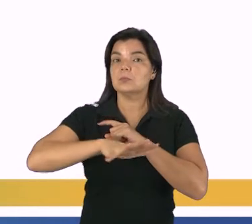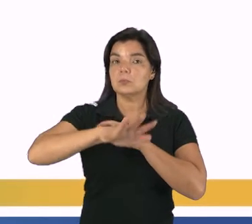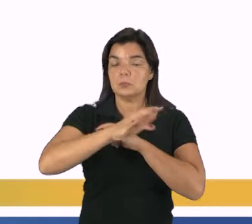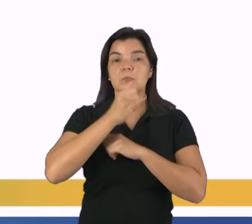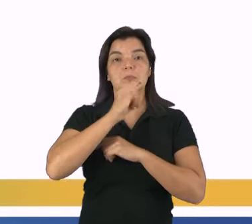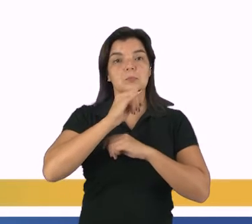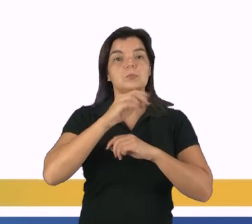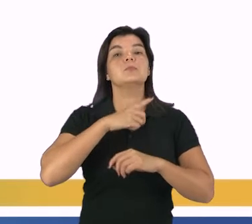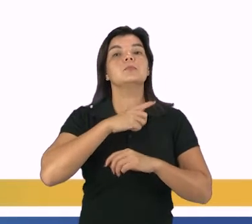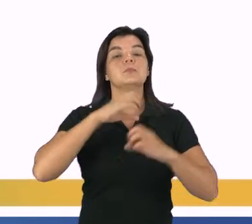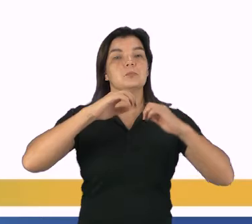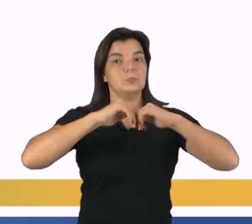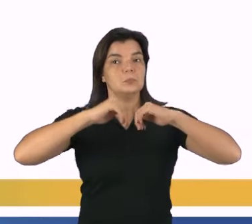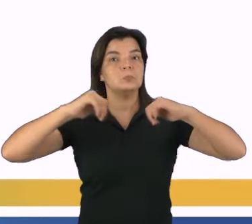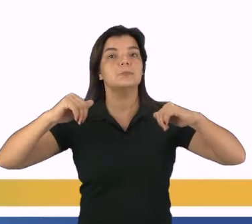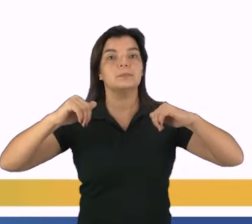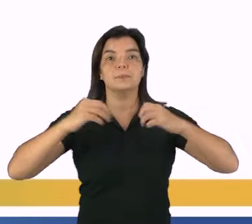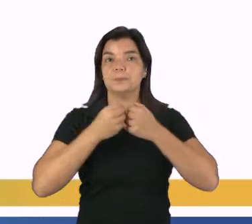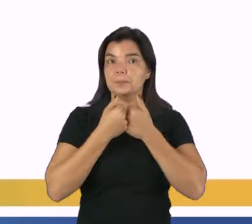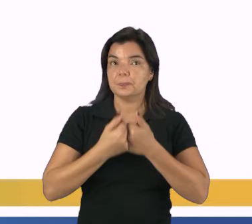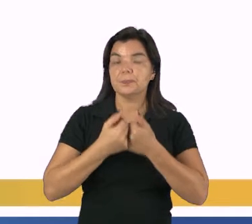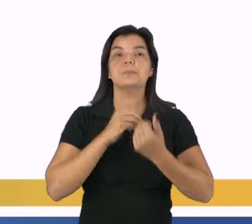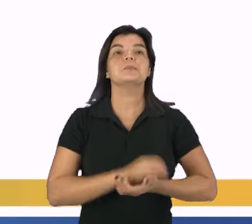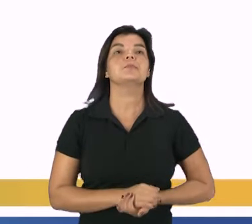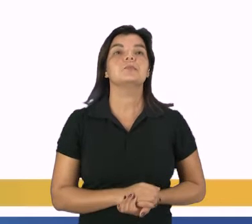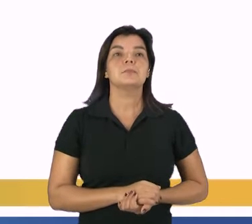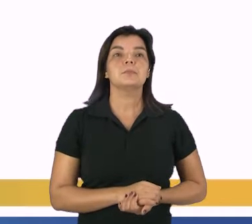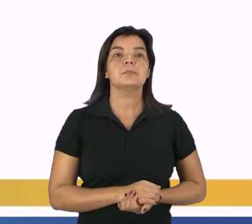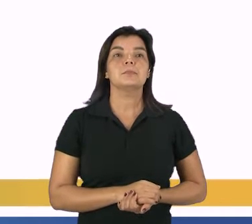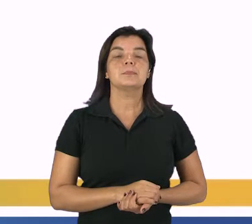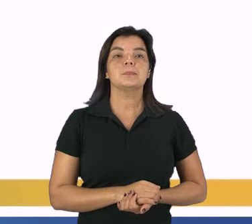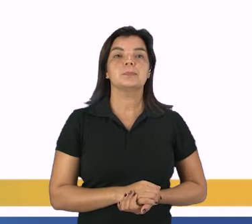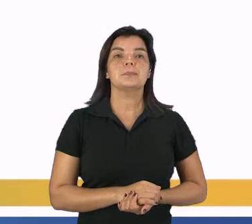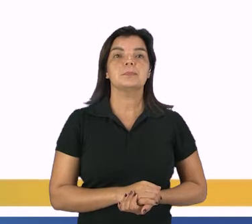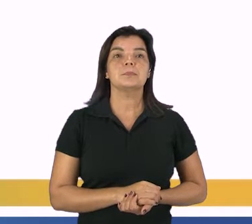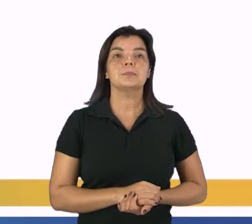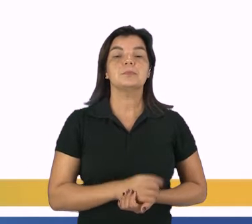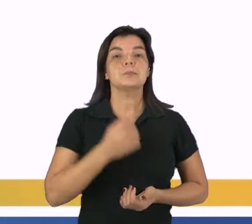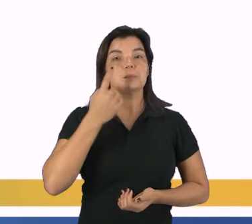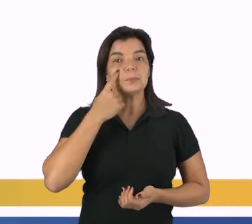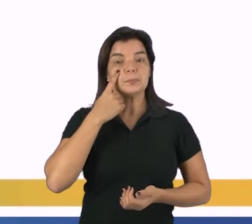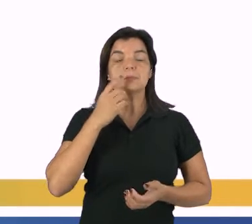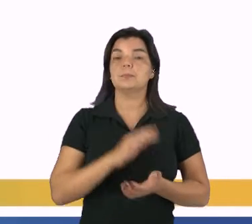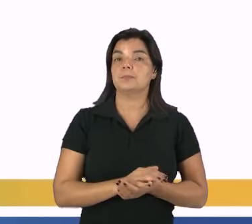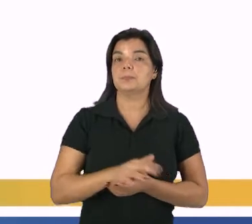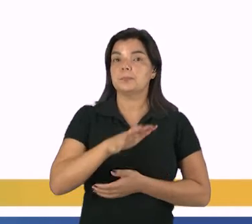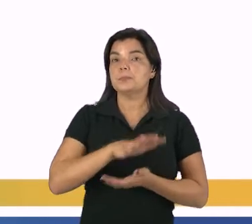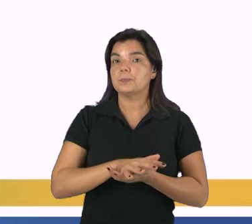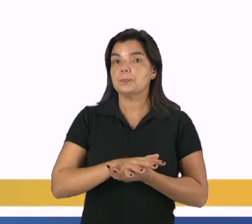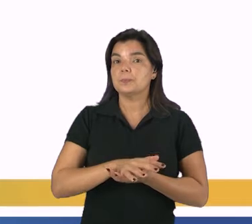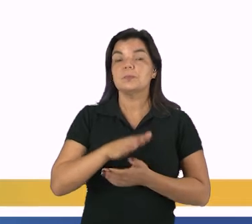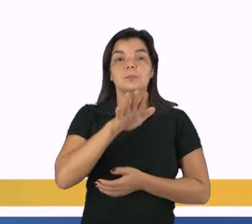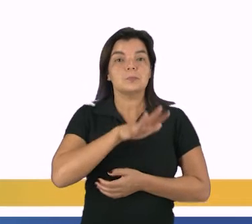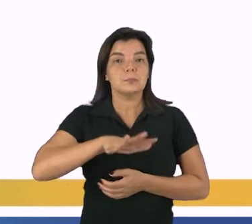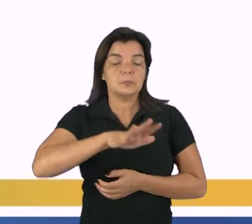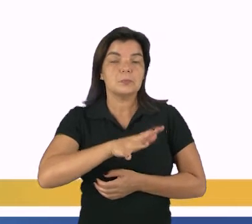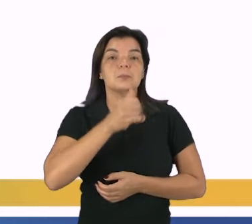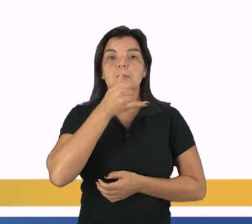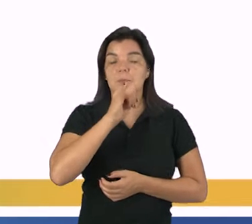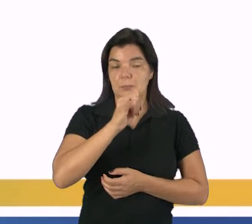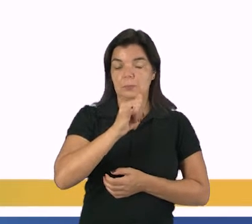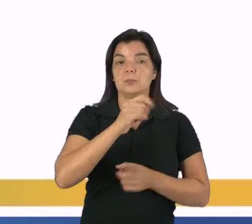elétrica que vai aparecer, né, é uma força de repulsão. É claro que essa força ela